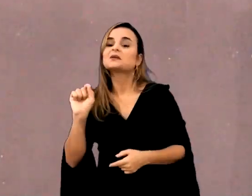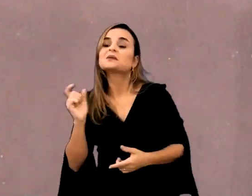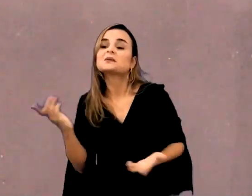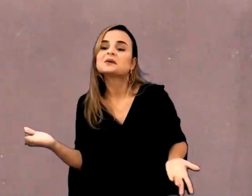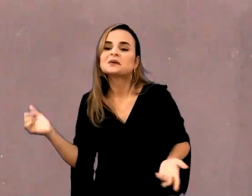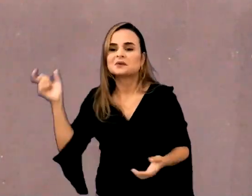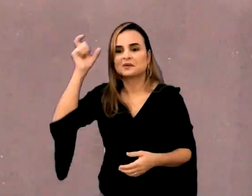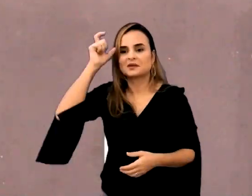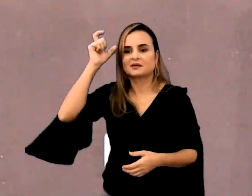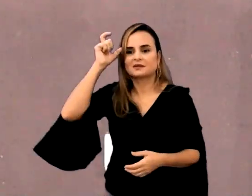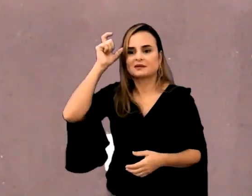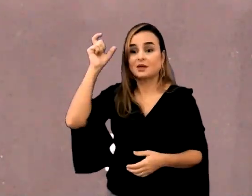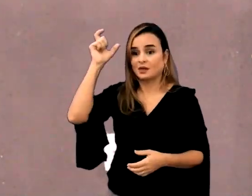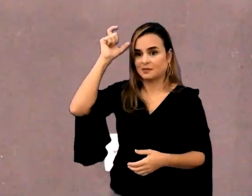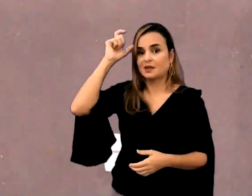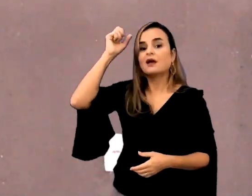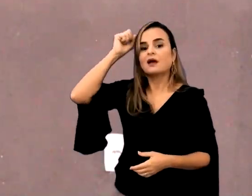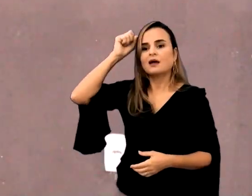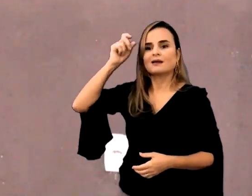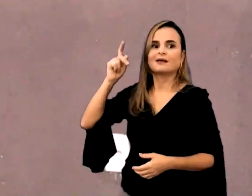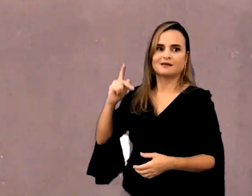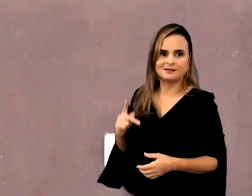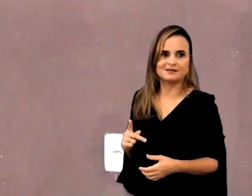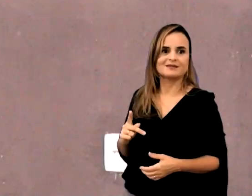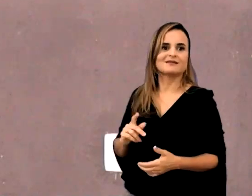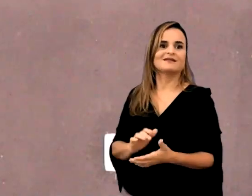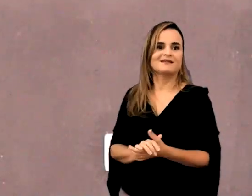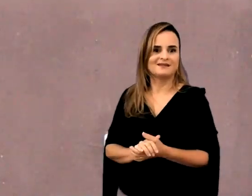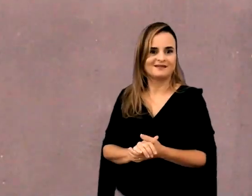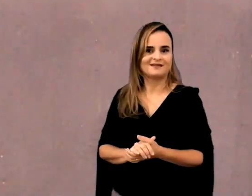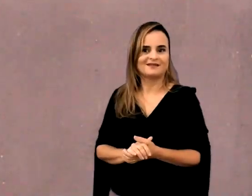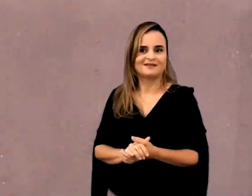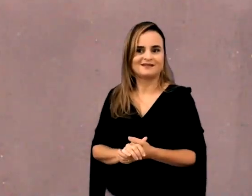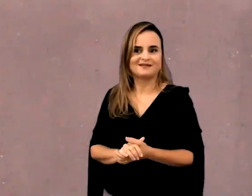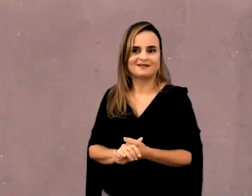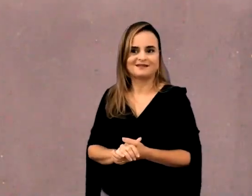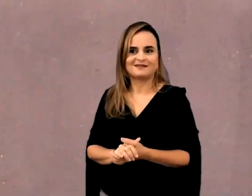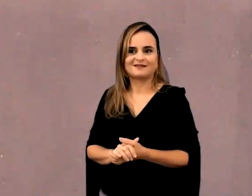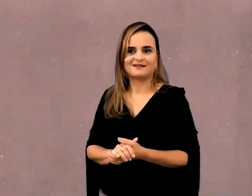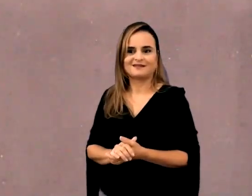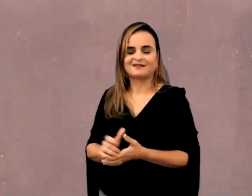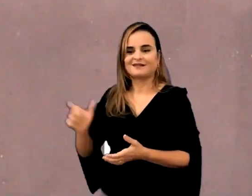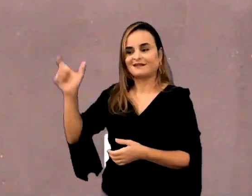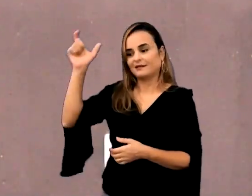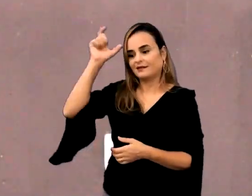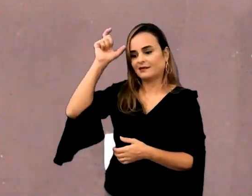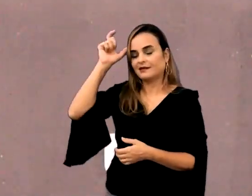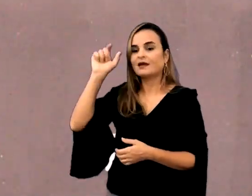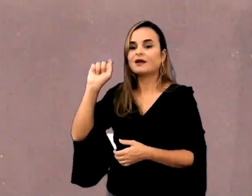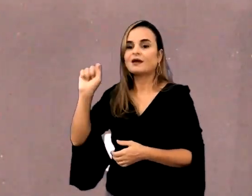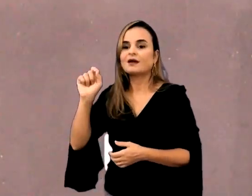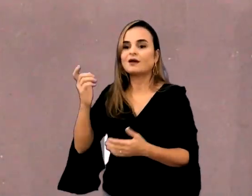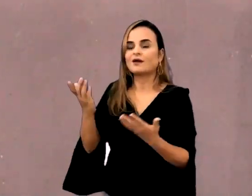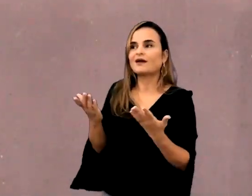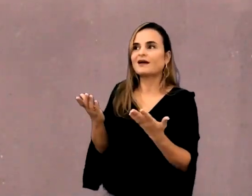É sutil o nosso inimigo. Ele nos engana. Negócios